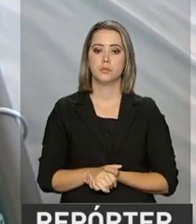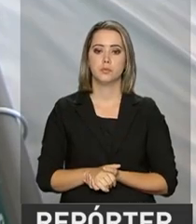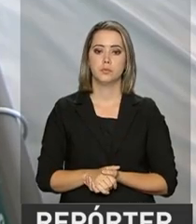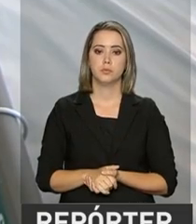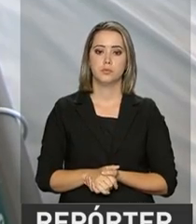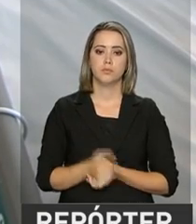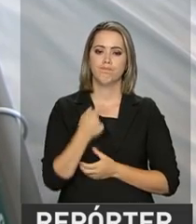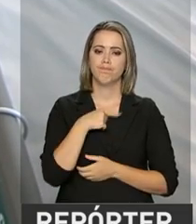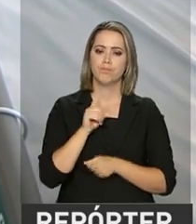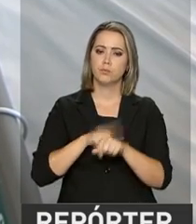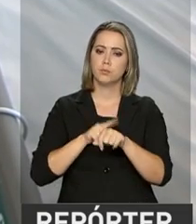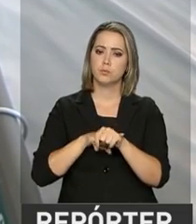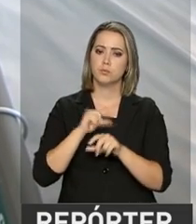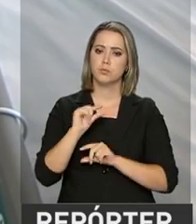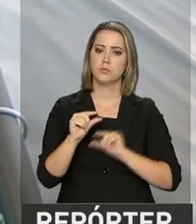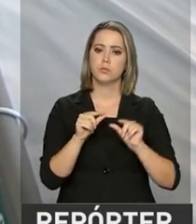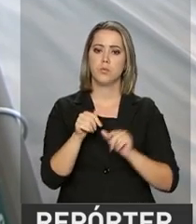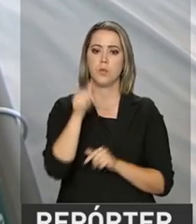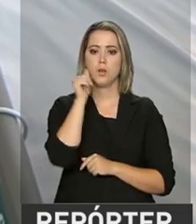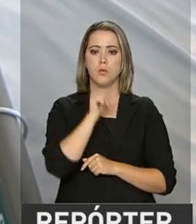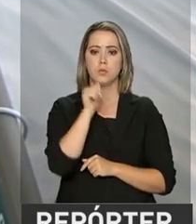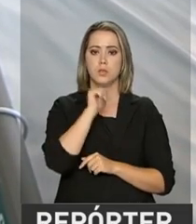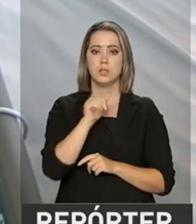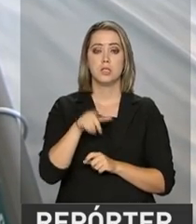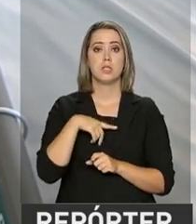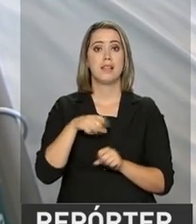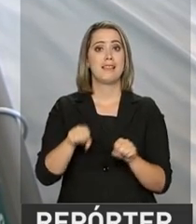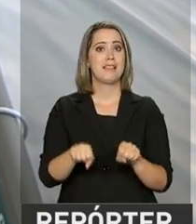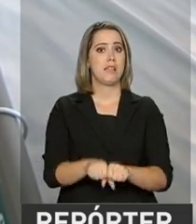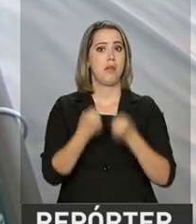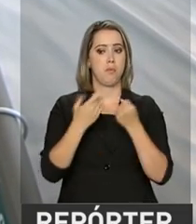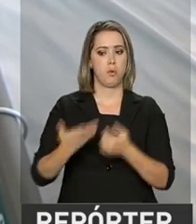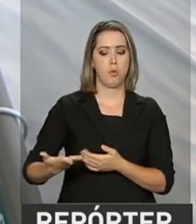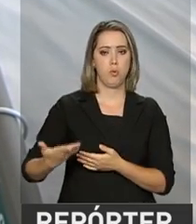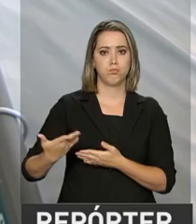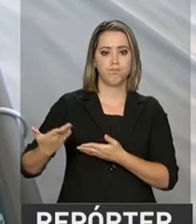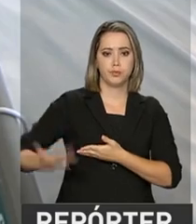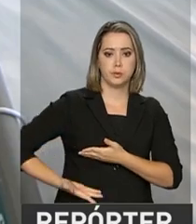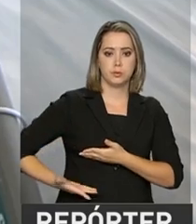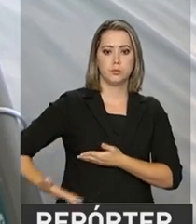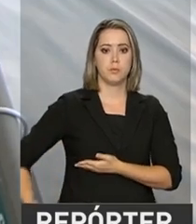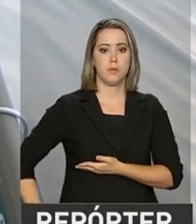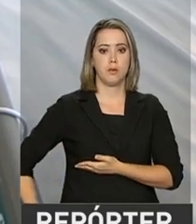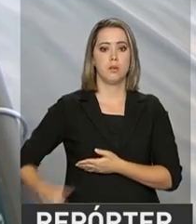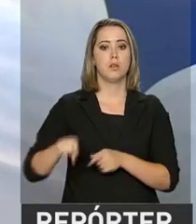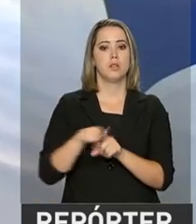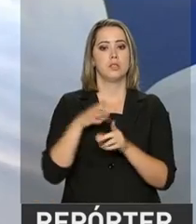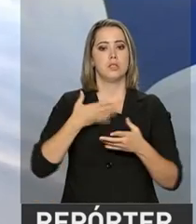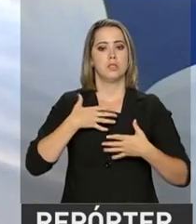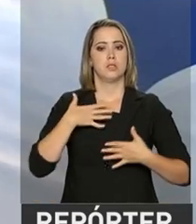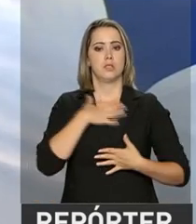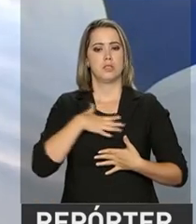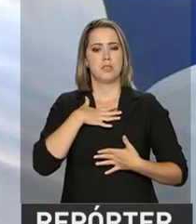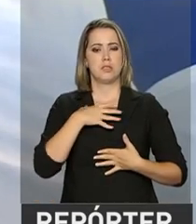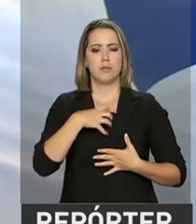Não faz muito tempo que Dona Vera Lúcia, ao quebrar uma prótese de quadril após uma queda, se sentia assim.